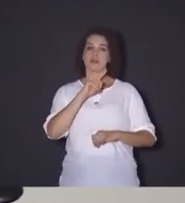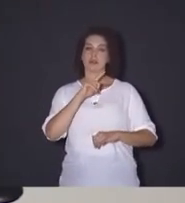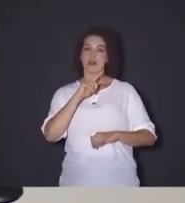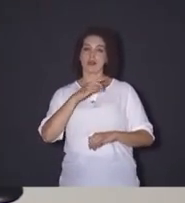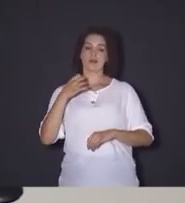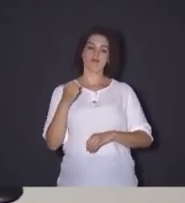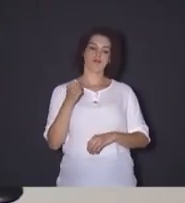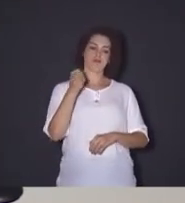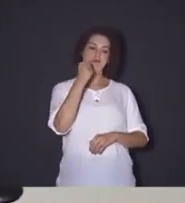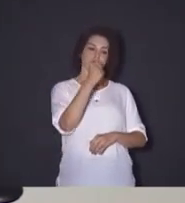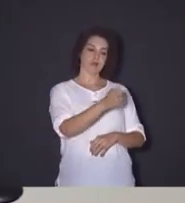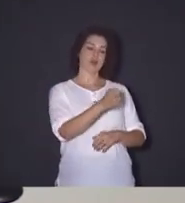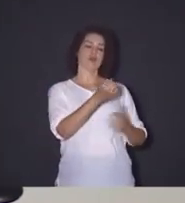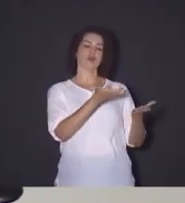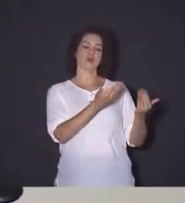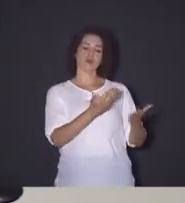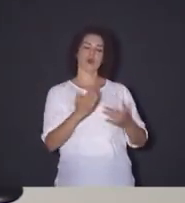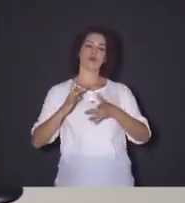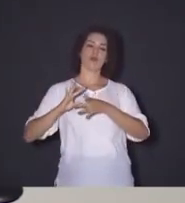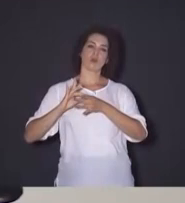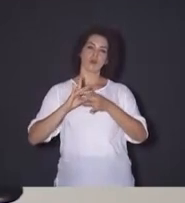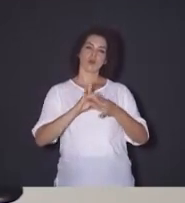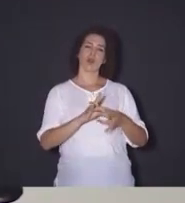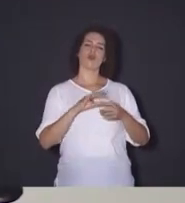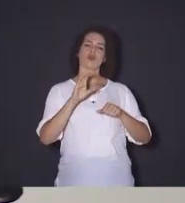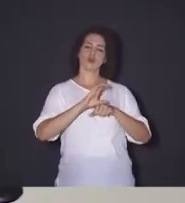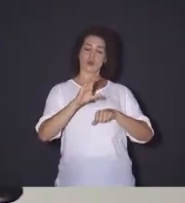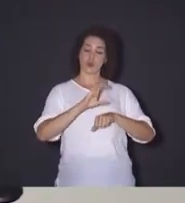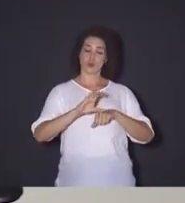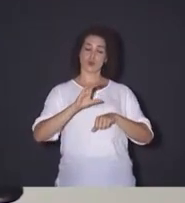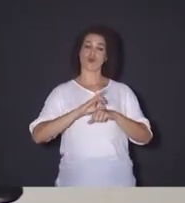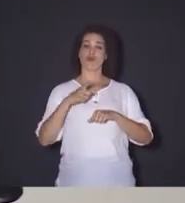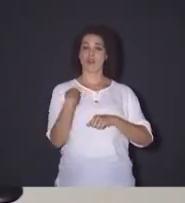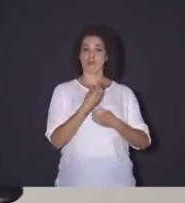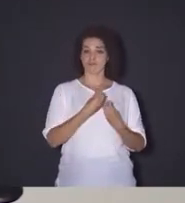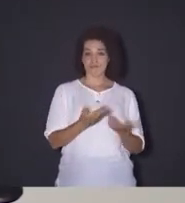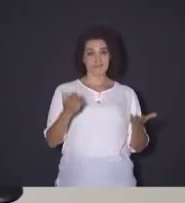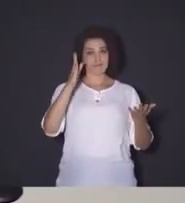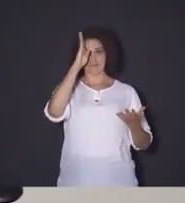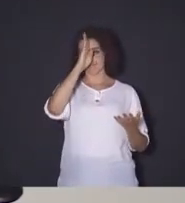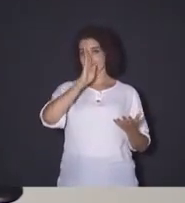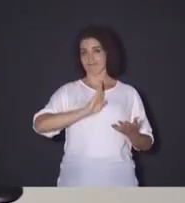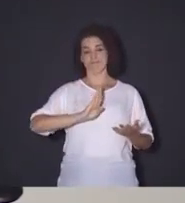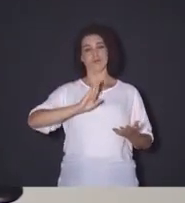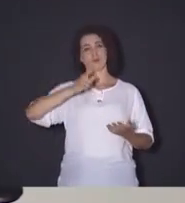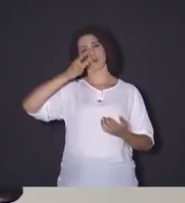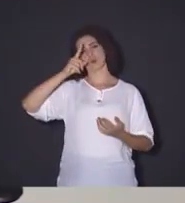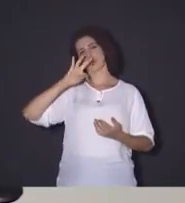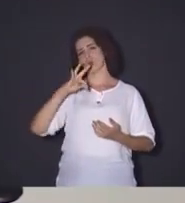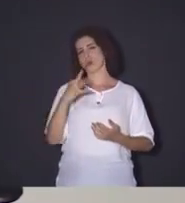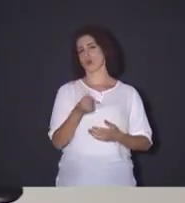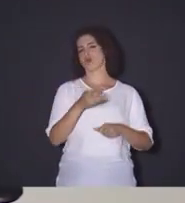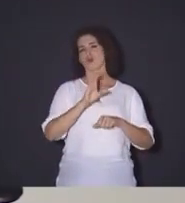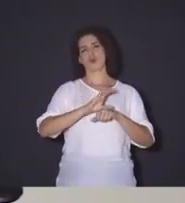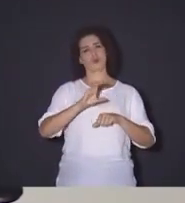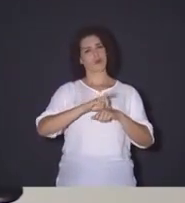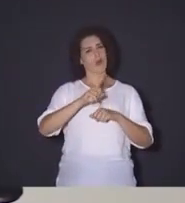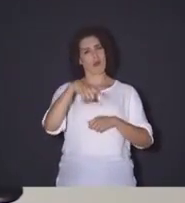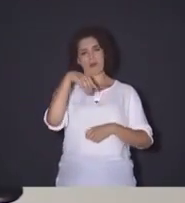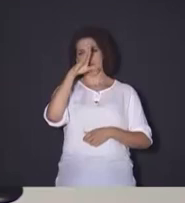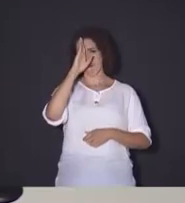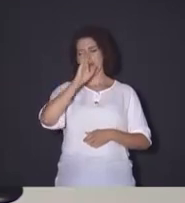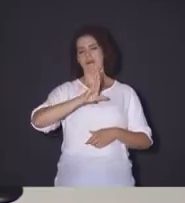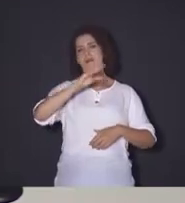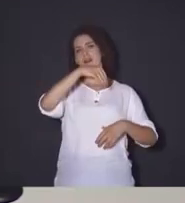nessa contextualidade nos cursos que nós oferecemos de graça né todos os nossos cursos são oferecidos de graça da